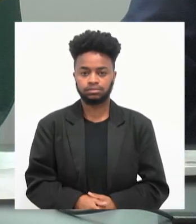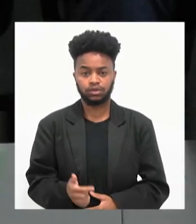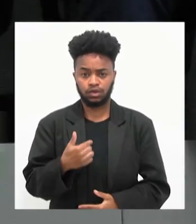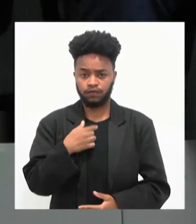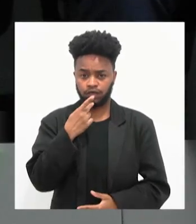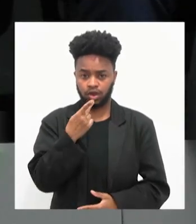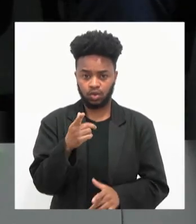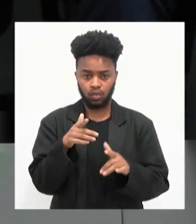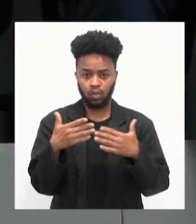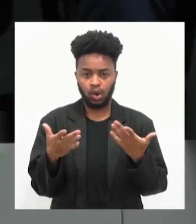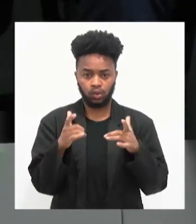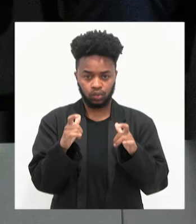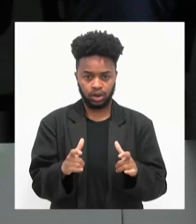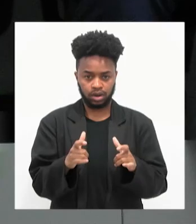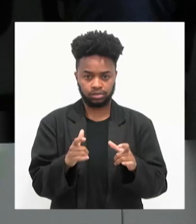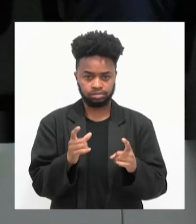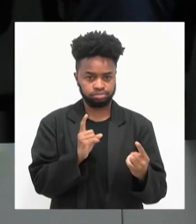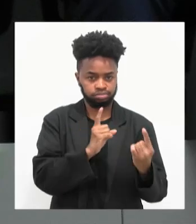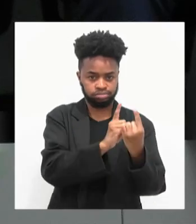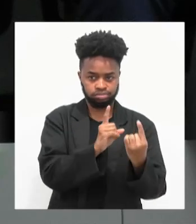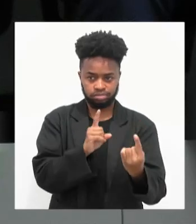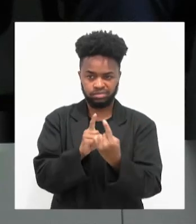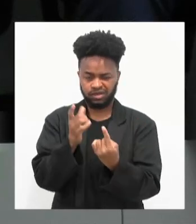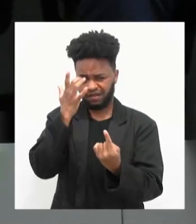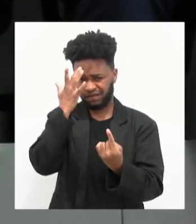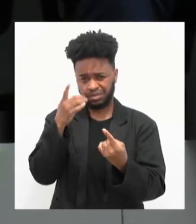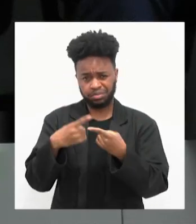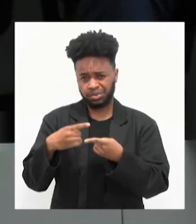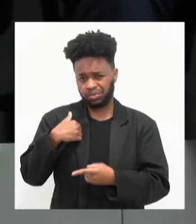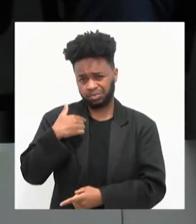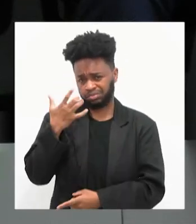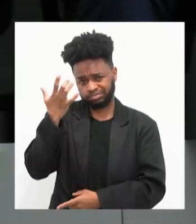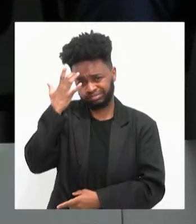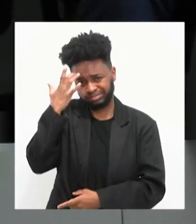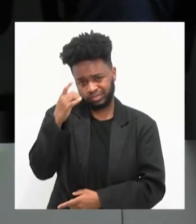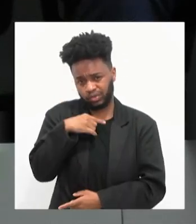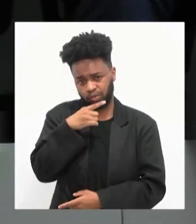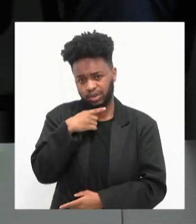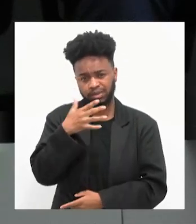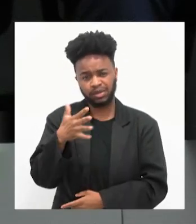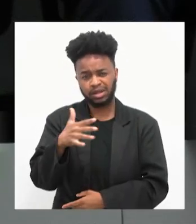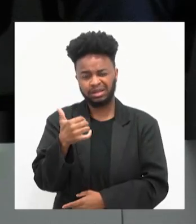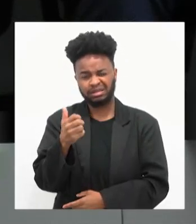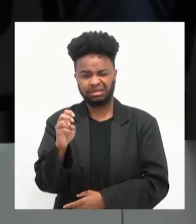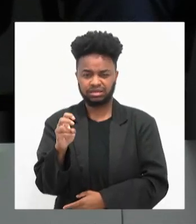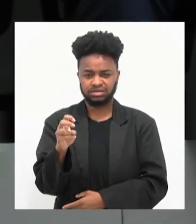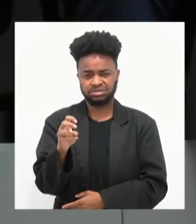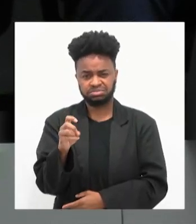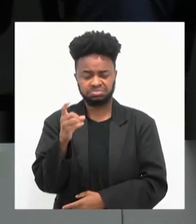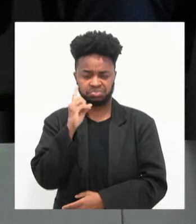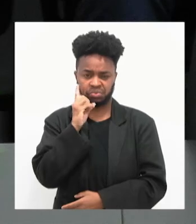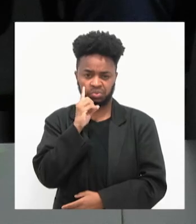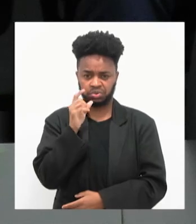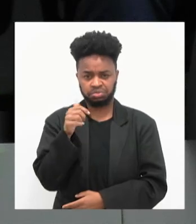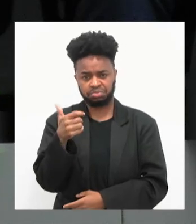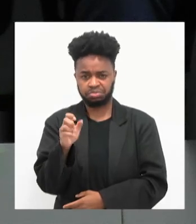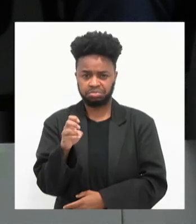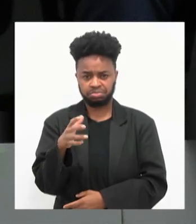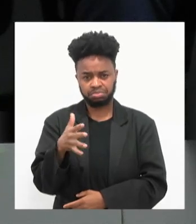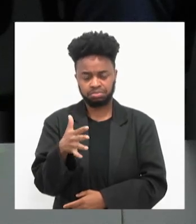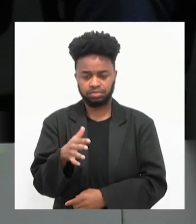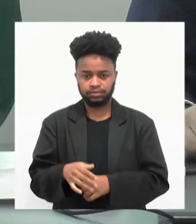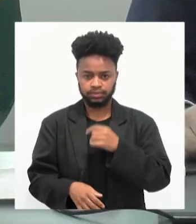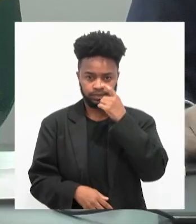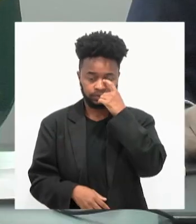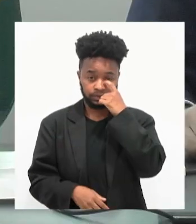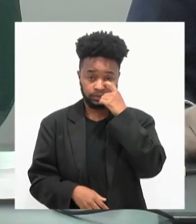que eu atendia, né? Acho que é mais fácil. Eu de cabeça não vou... Mas a média é 15 operações por dia. 15 por dia. batalhões. E você tem relato